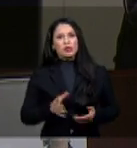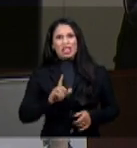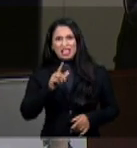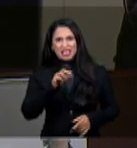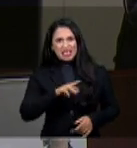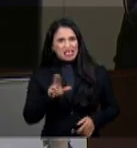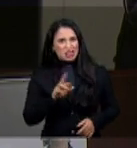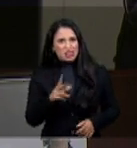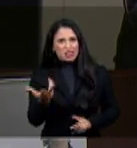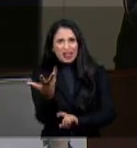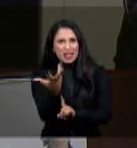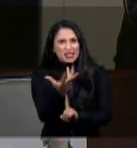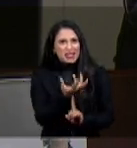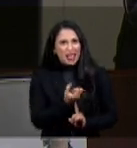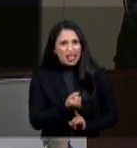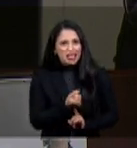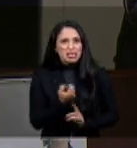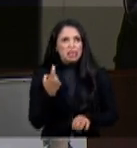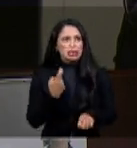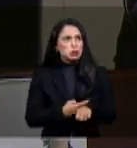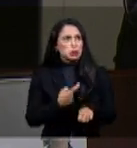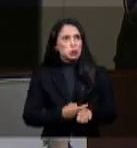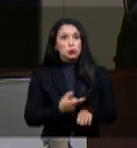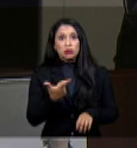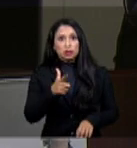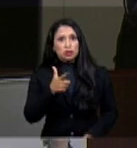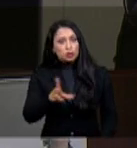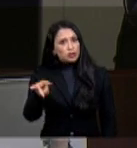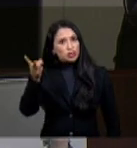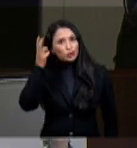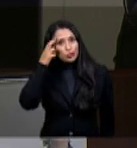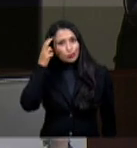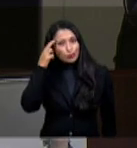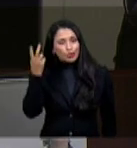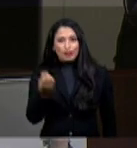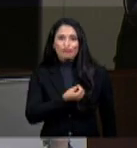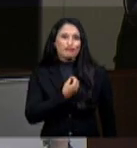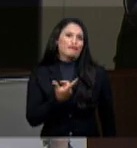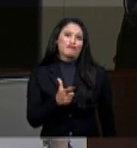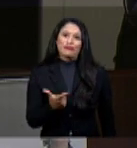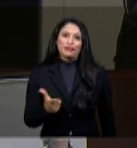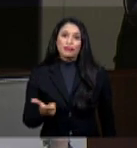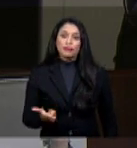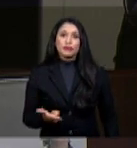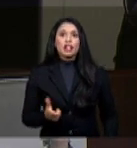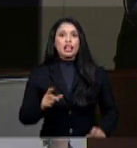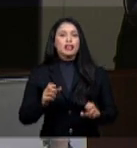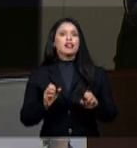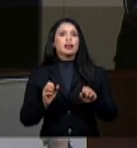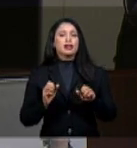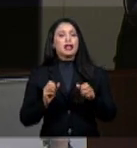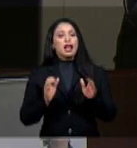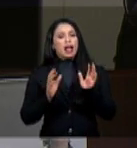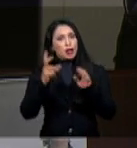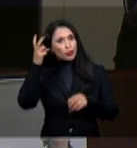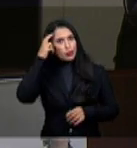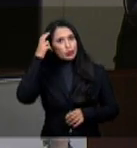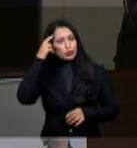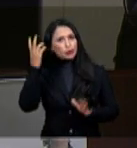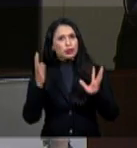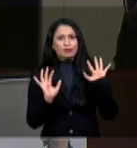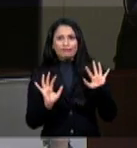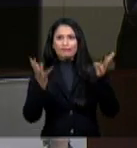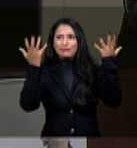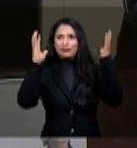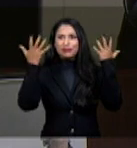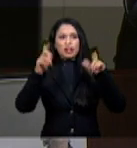de mulheres. E sem cultura nem existiríamos. Viva a cultura brasileira e seus trabalhadores.